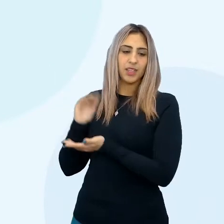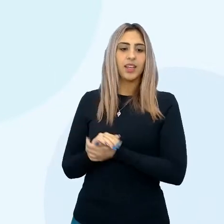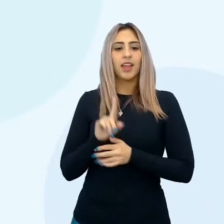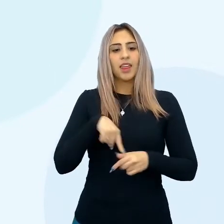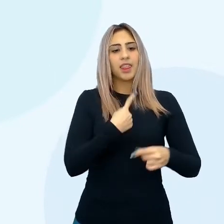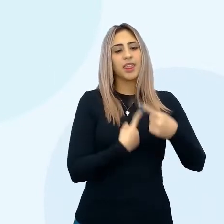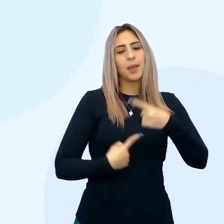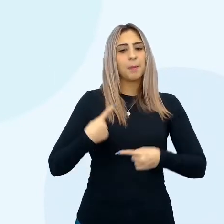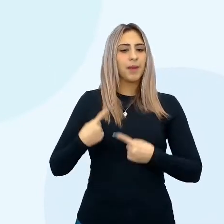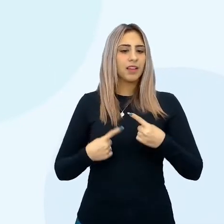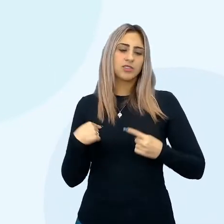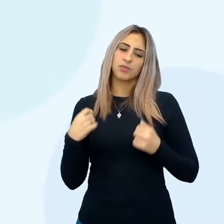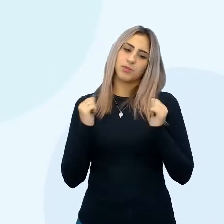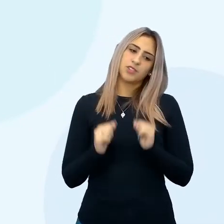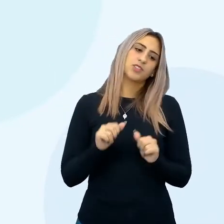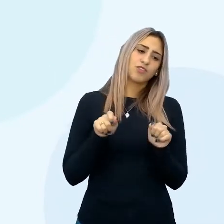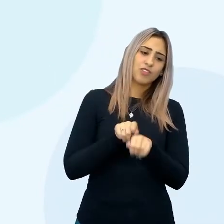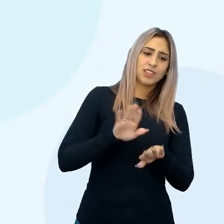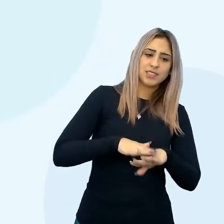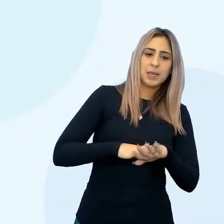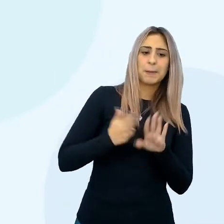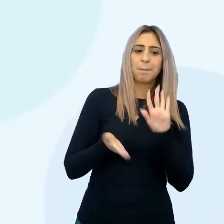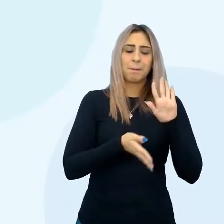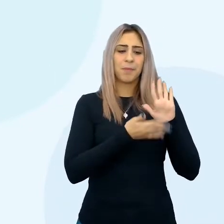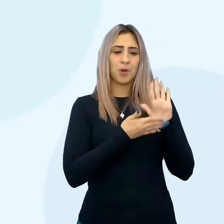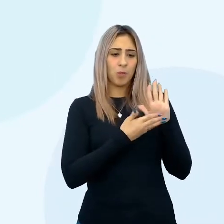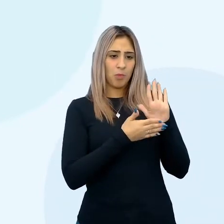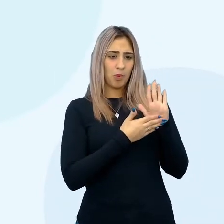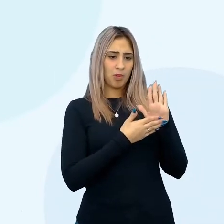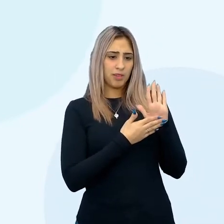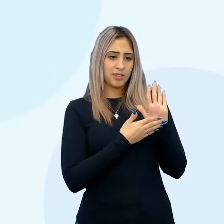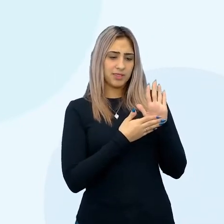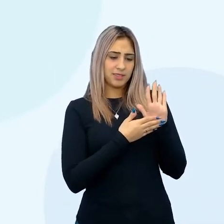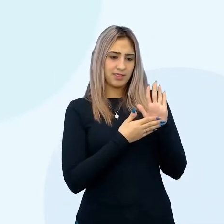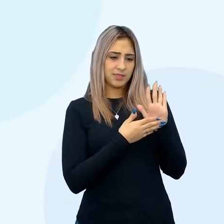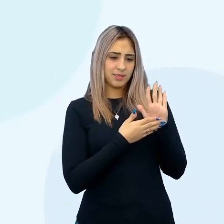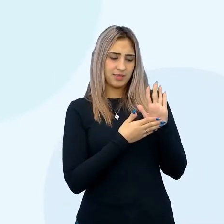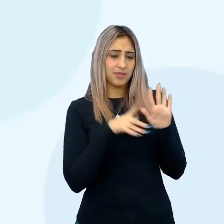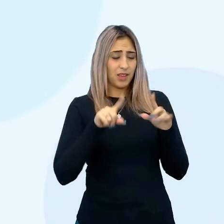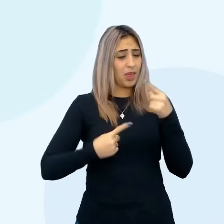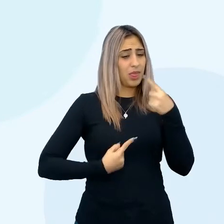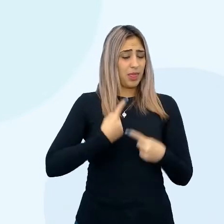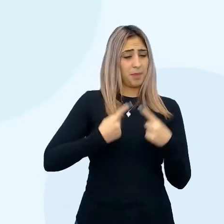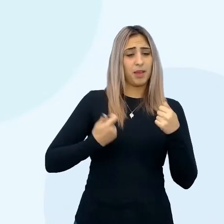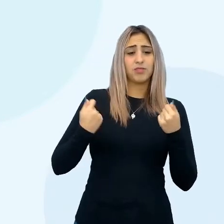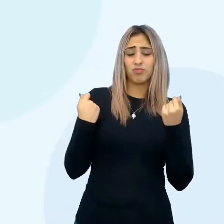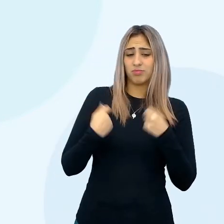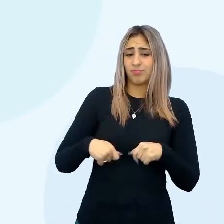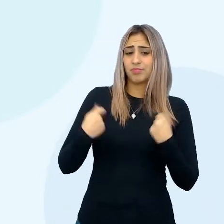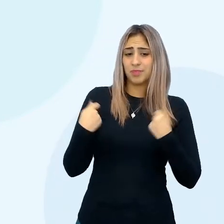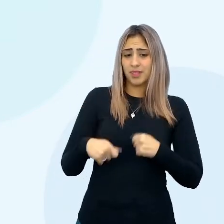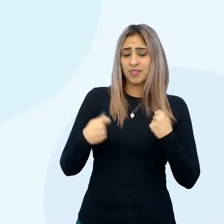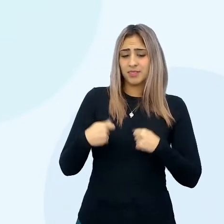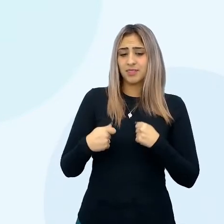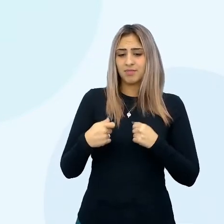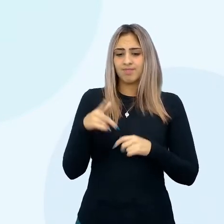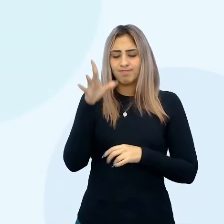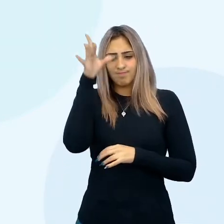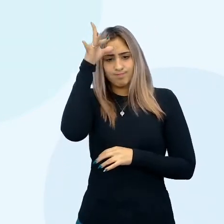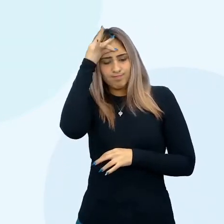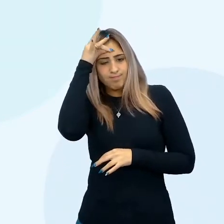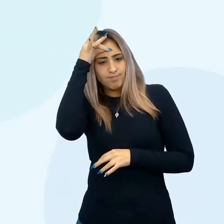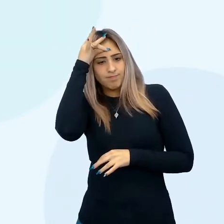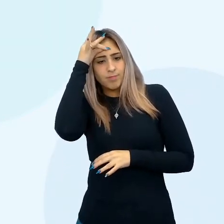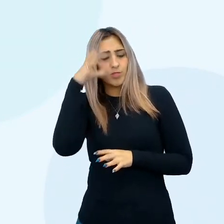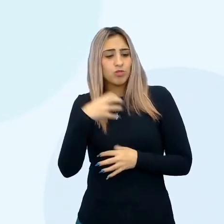debate que a gente vai fazer como proposta, é a Mostra de Cinema, que é um debate que tem que estar presente quando a gente vai falar de